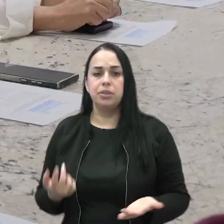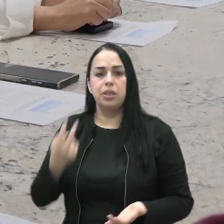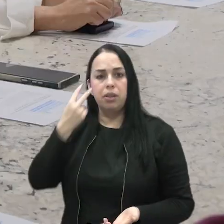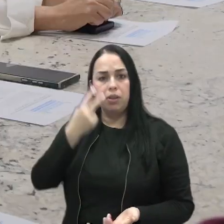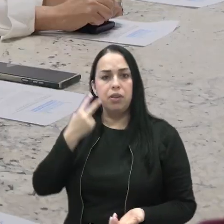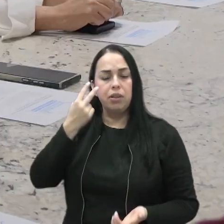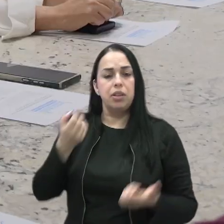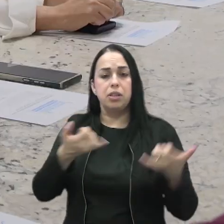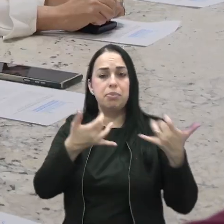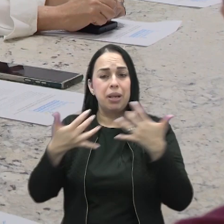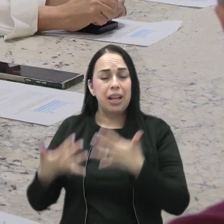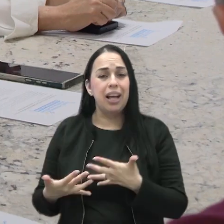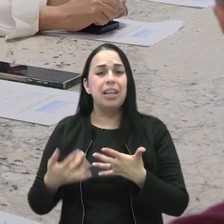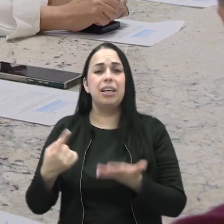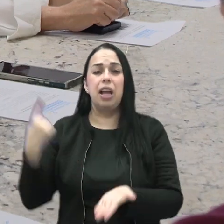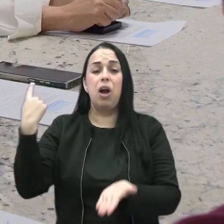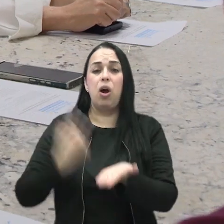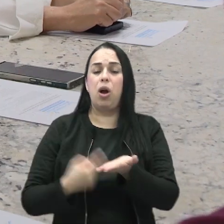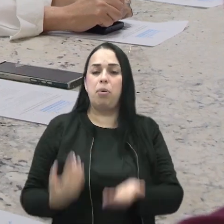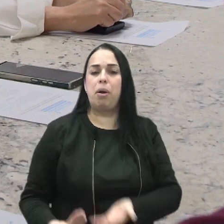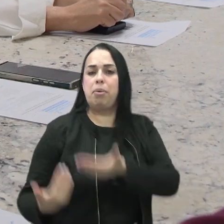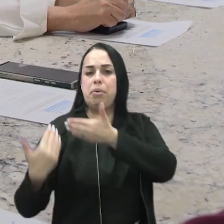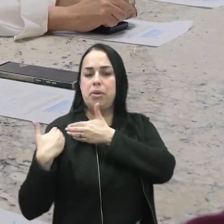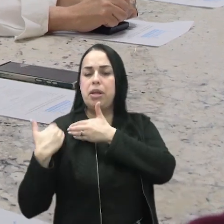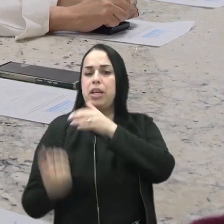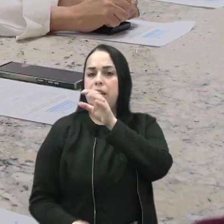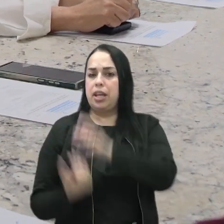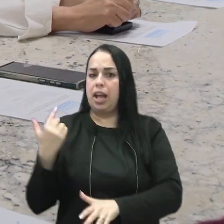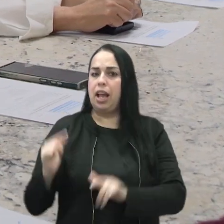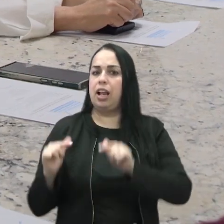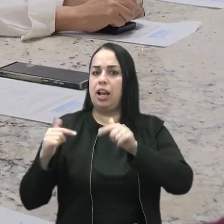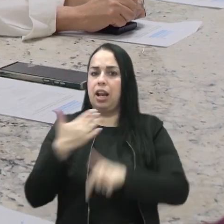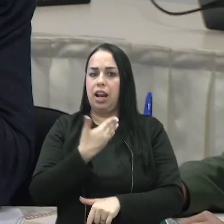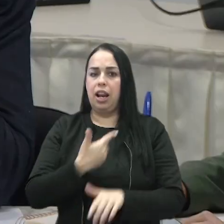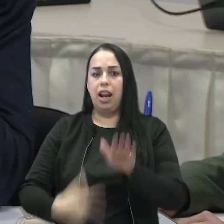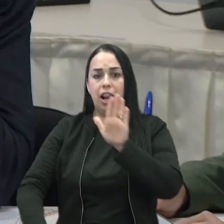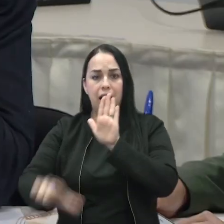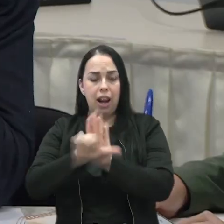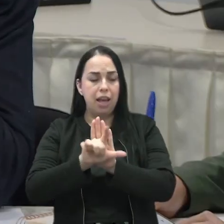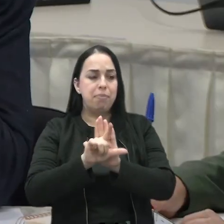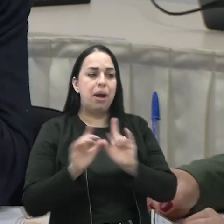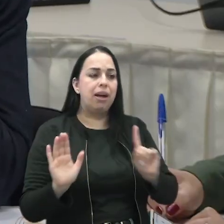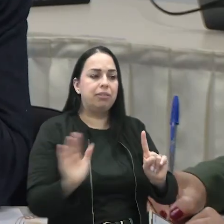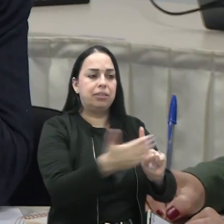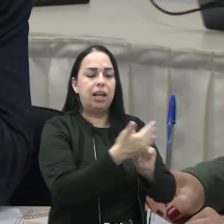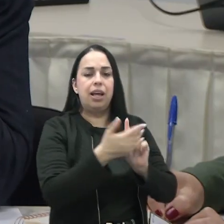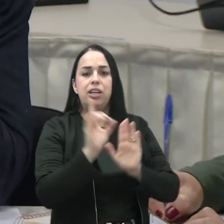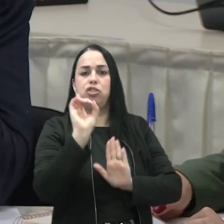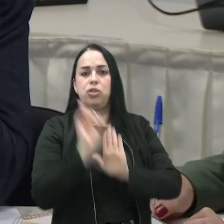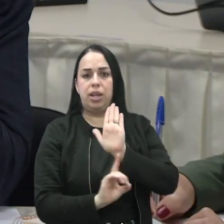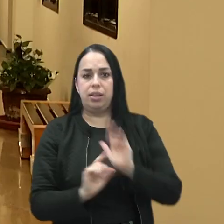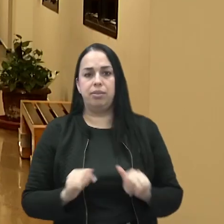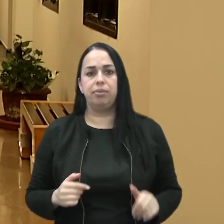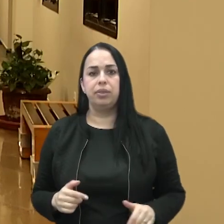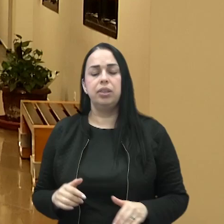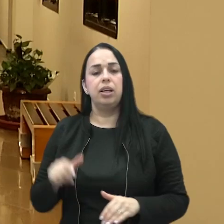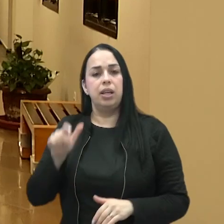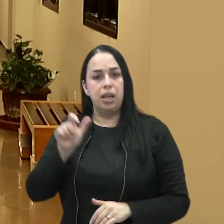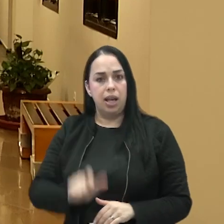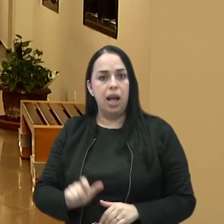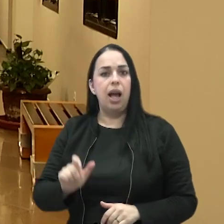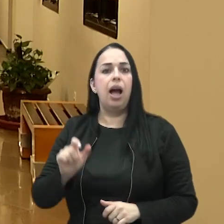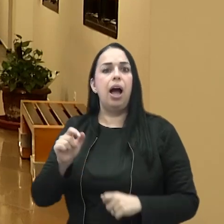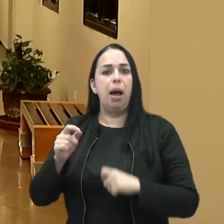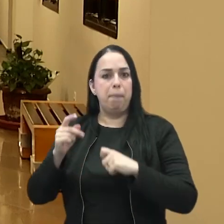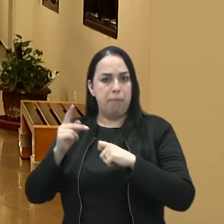Down. Os vereadores reforçaram o compromisso de trabalhar na busca por políticas públicas de acesso e garantia de direitos. A doutora,